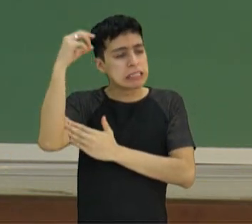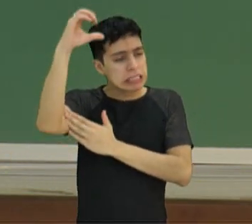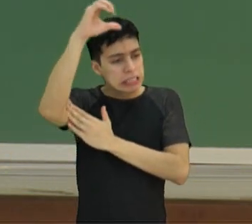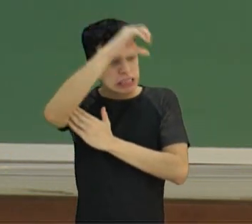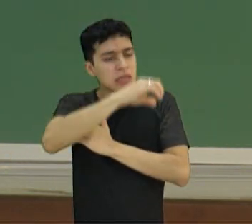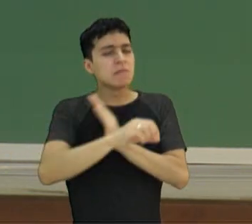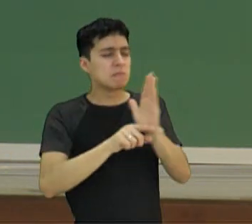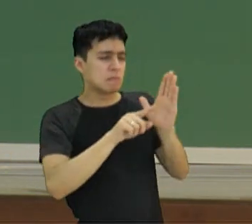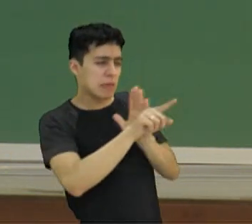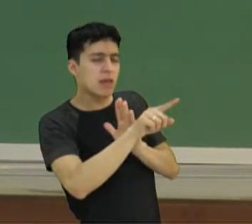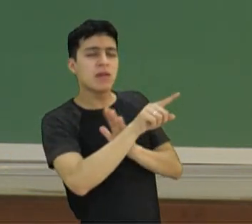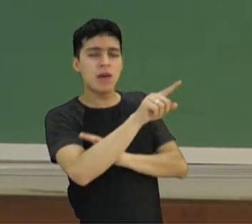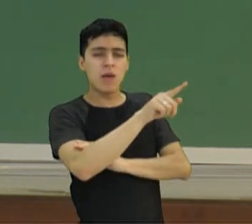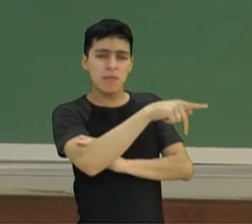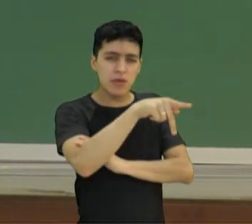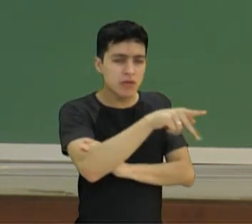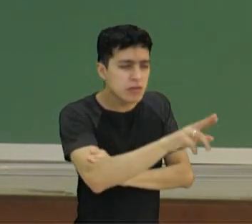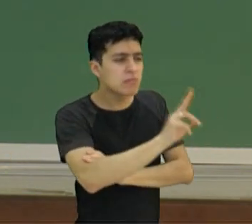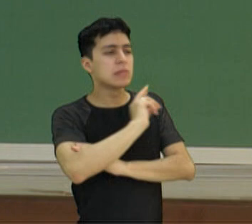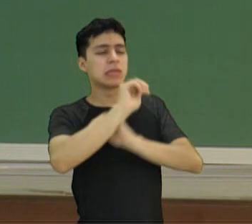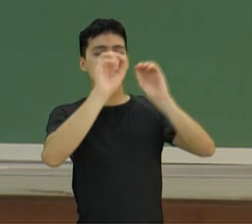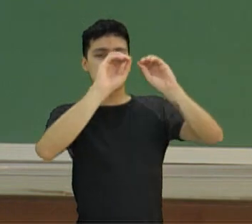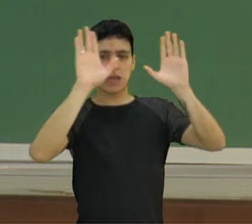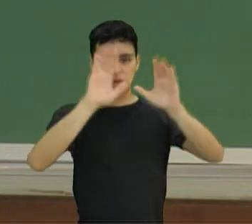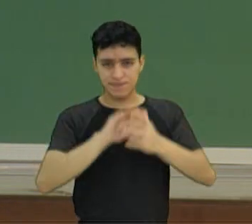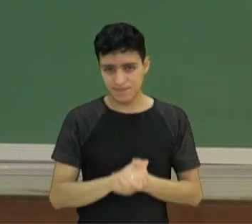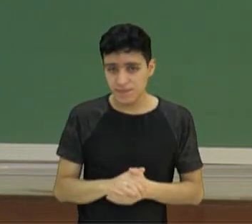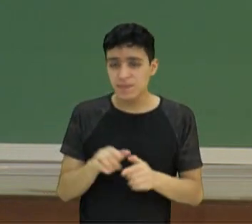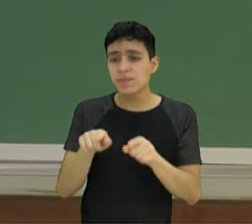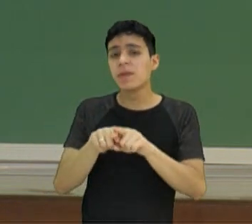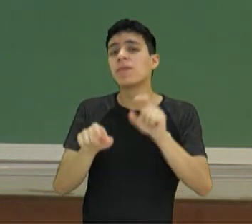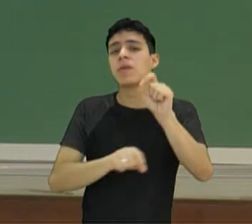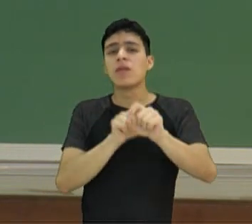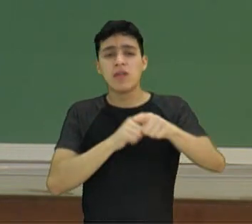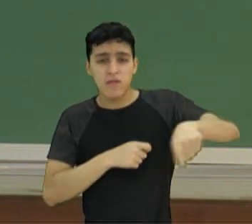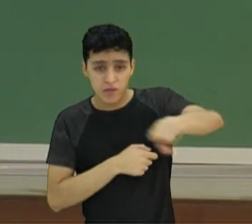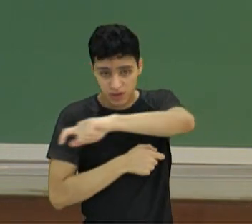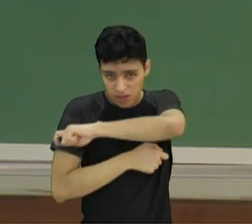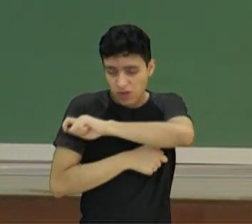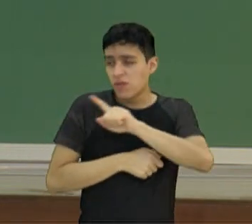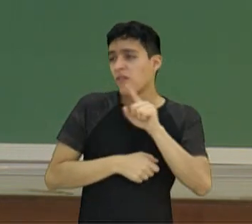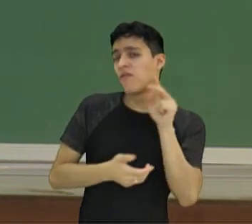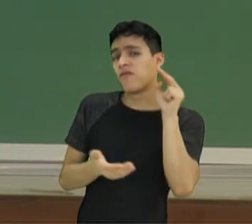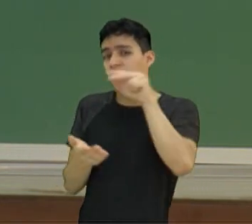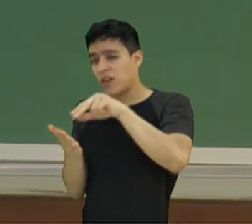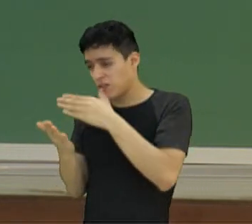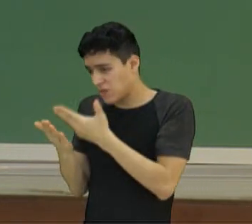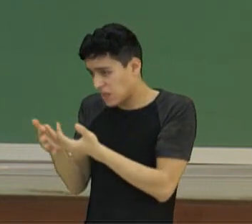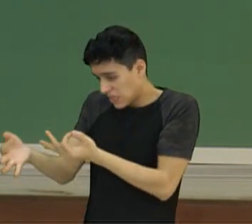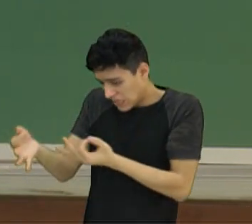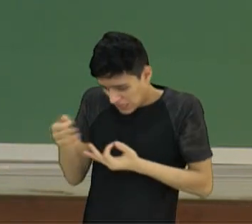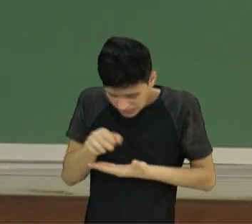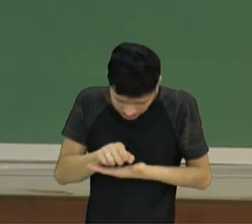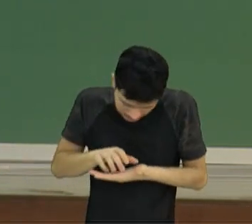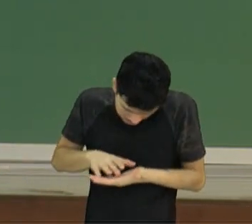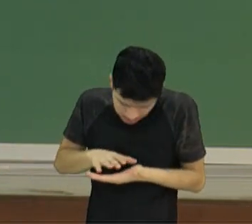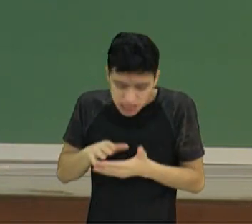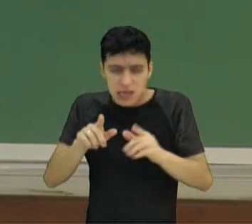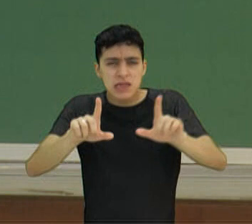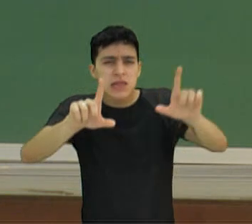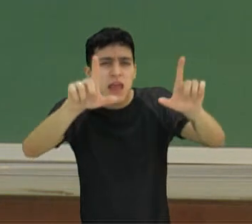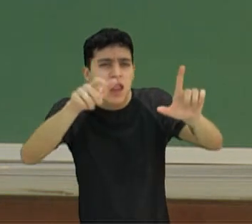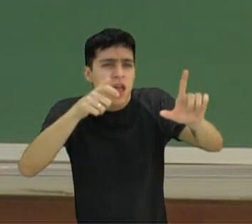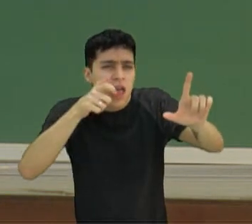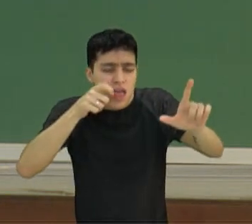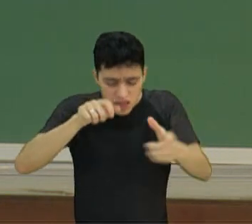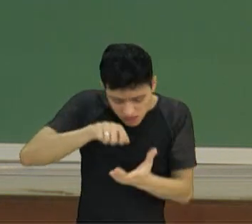poder esclarecer. E as trilhas pedagógicas, né? A galera que pega as trilhas pedagógicas, que faz as atividades pela televisão, não